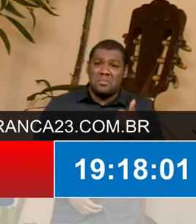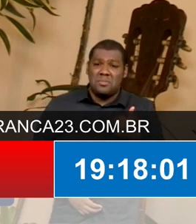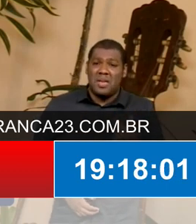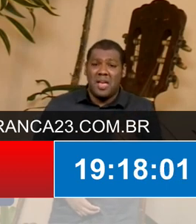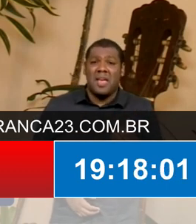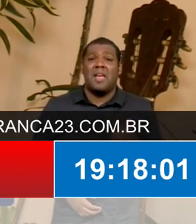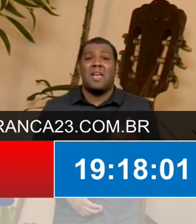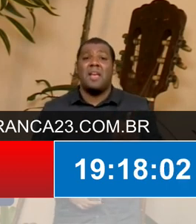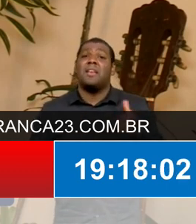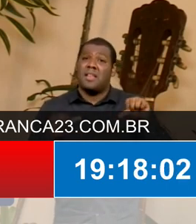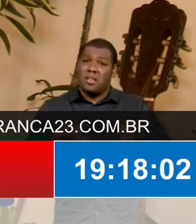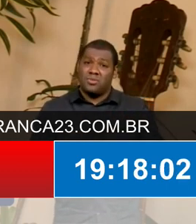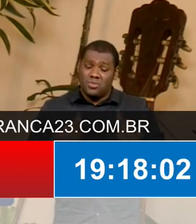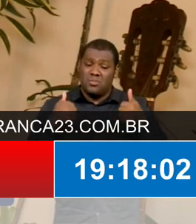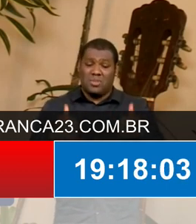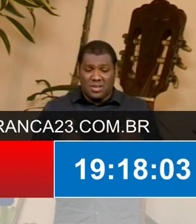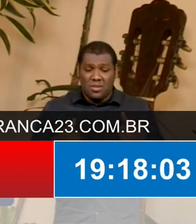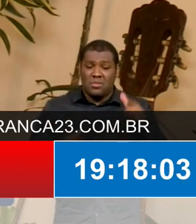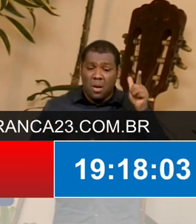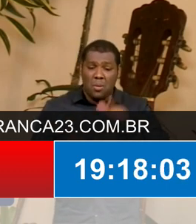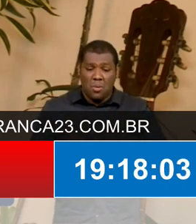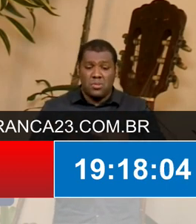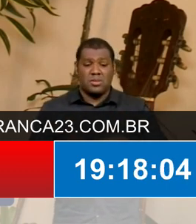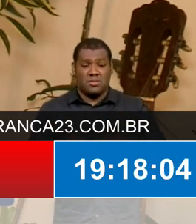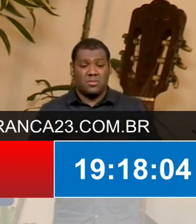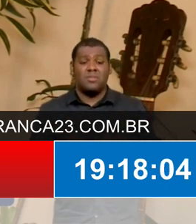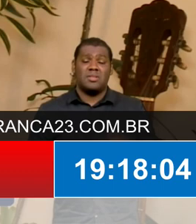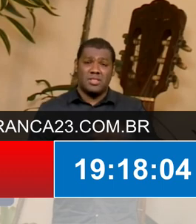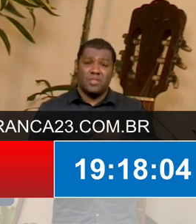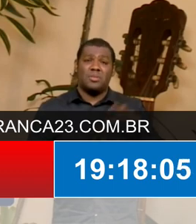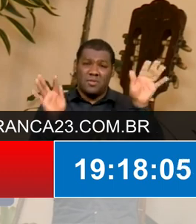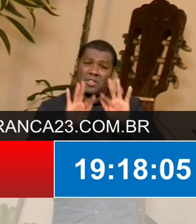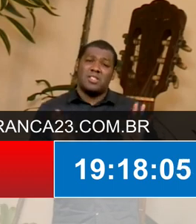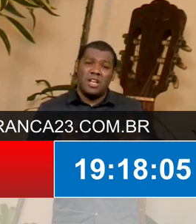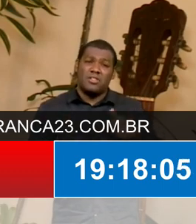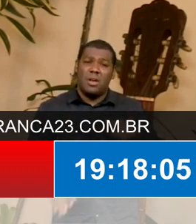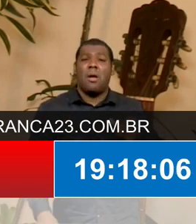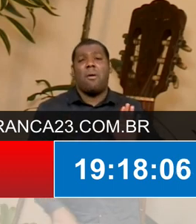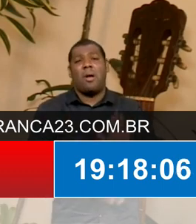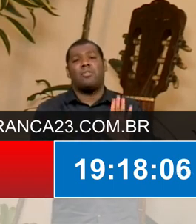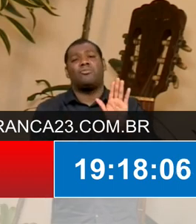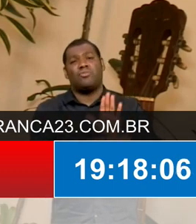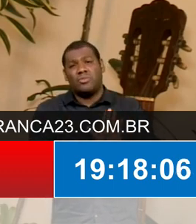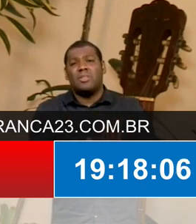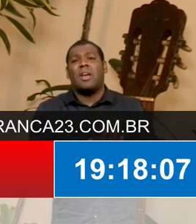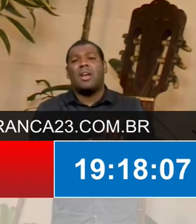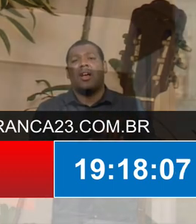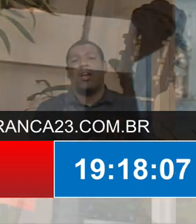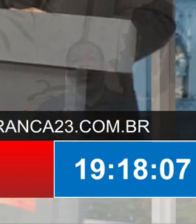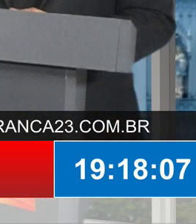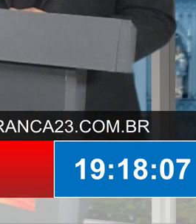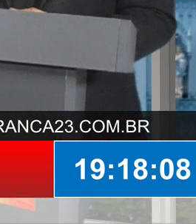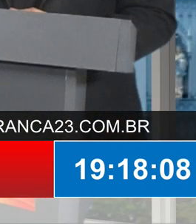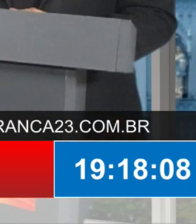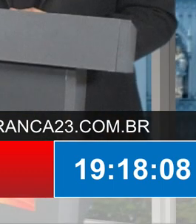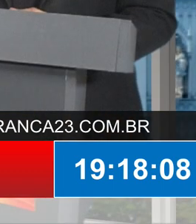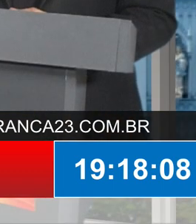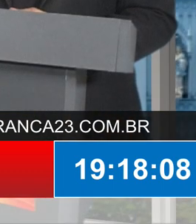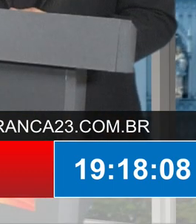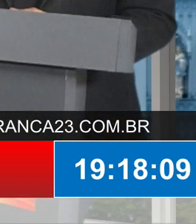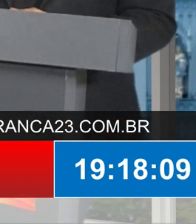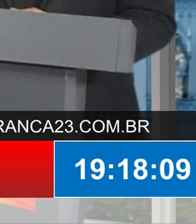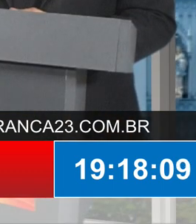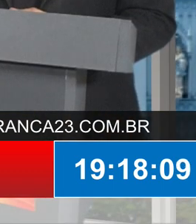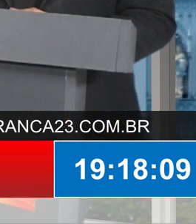mais informação, psicoeducação. Então, eu fico muito feliz de fazer parte, sabe, da psicoeducação dos outros. E